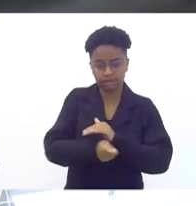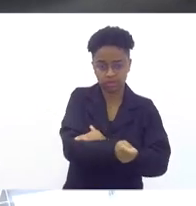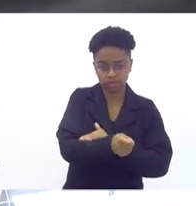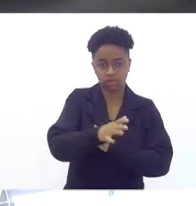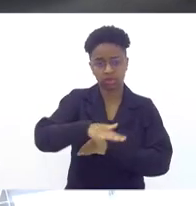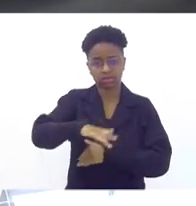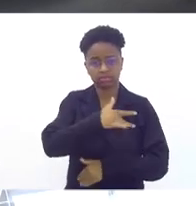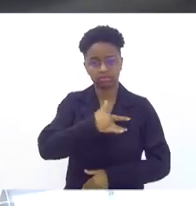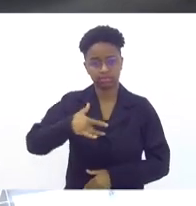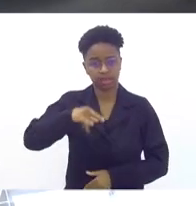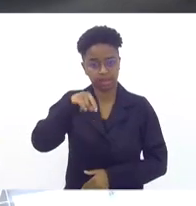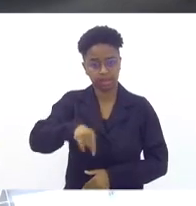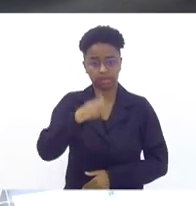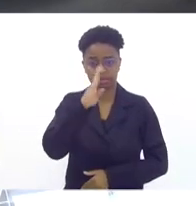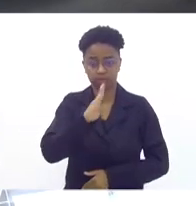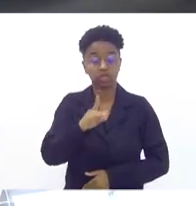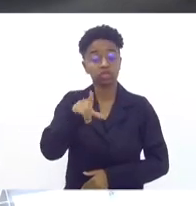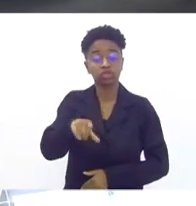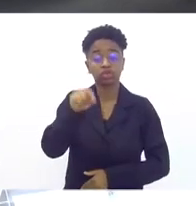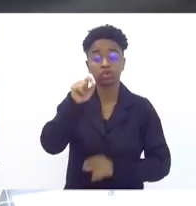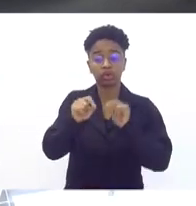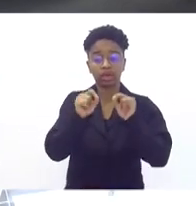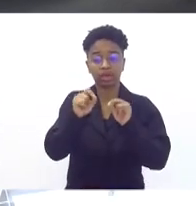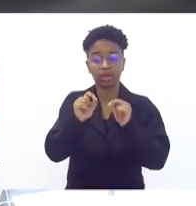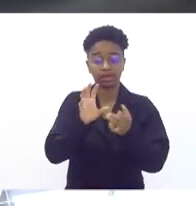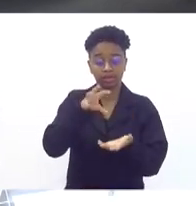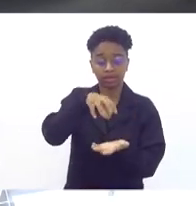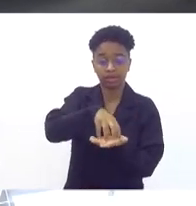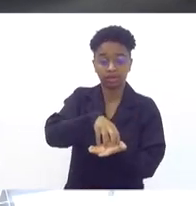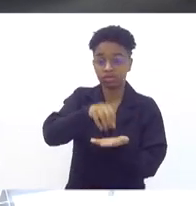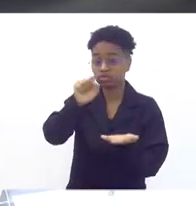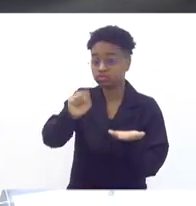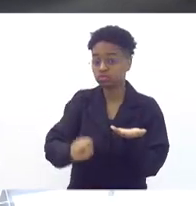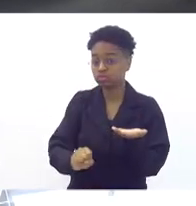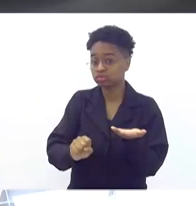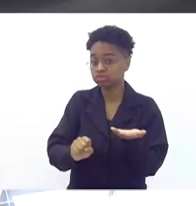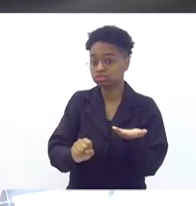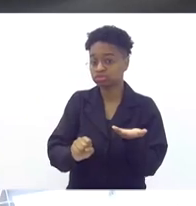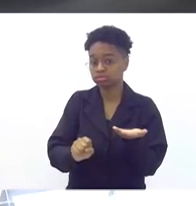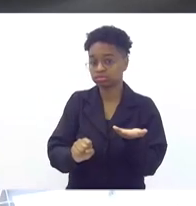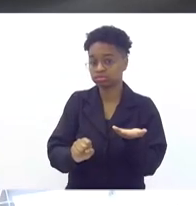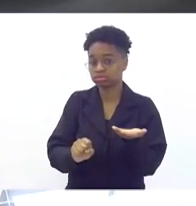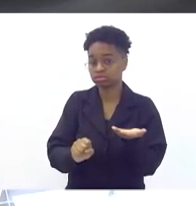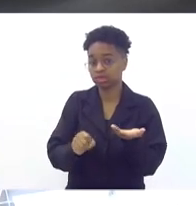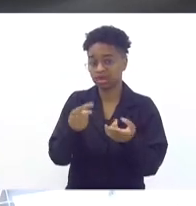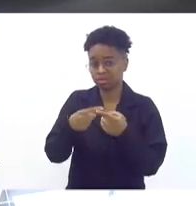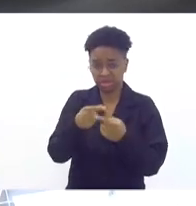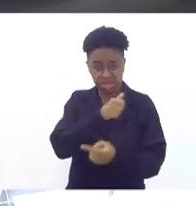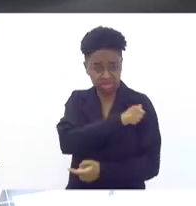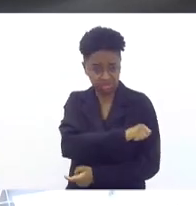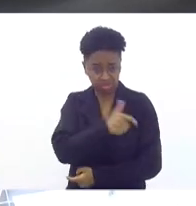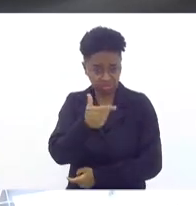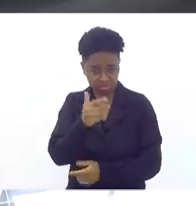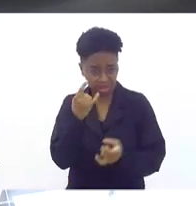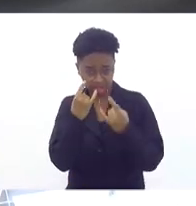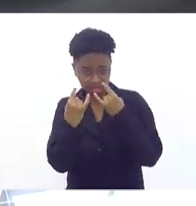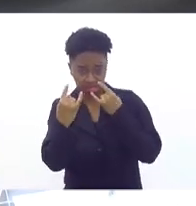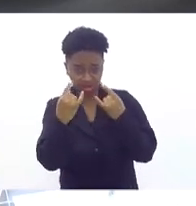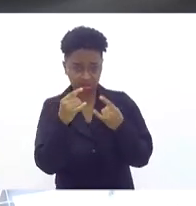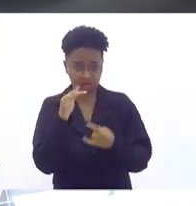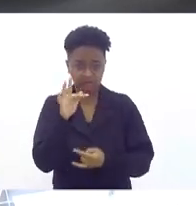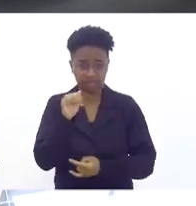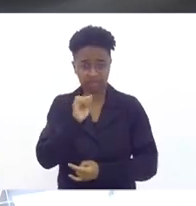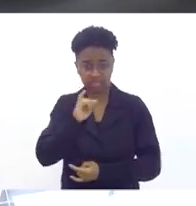mundo preferiu abrir uma filial do seu hospital no Sul não porque o Rio de Janeiro não tem atrativos fiscais